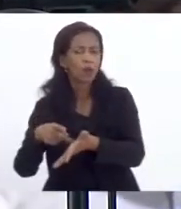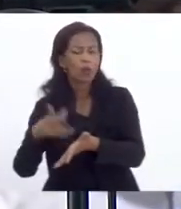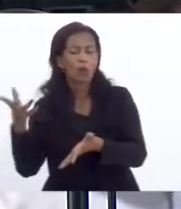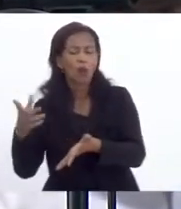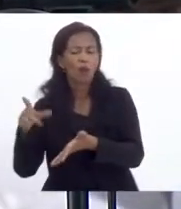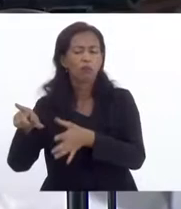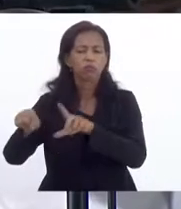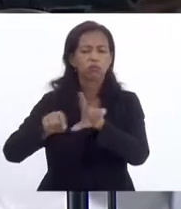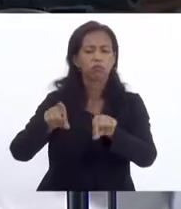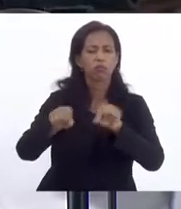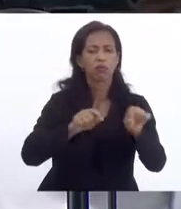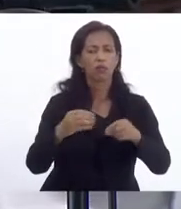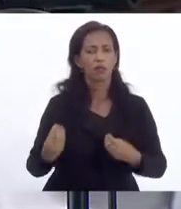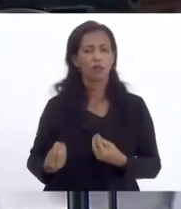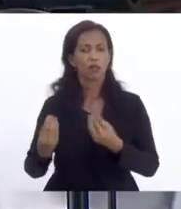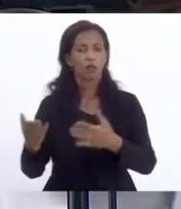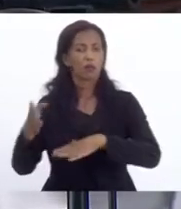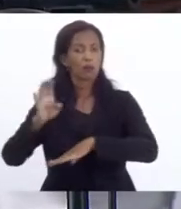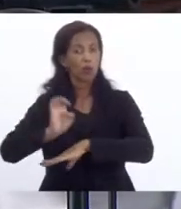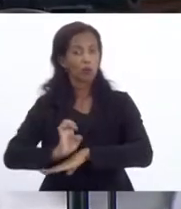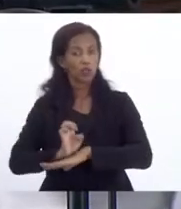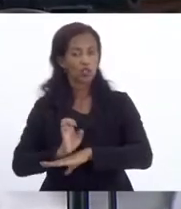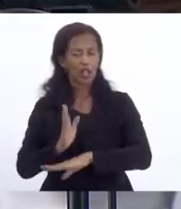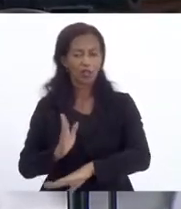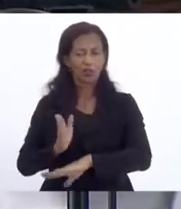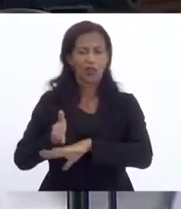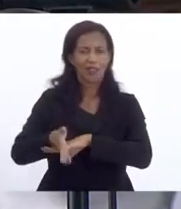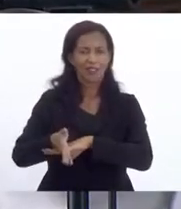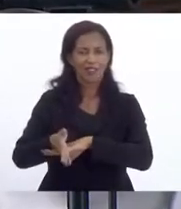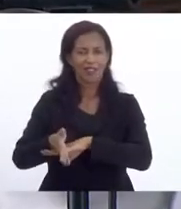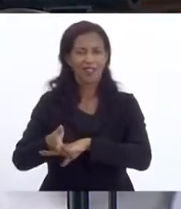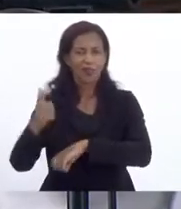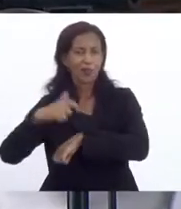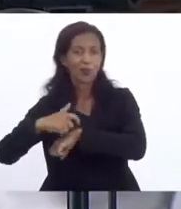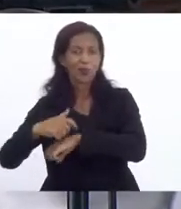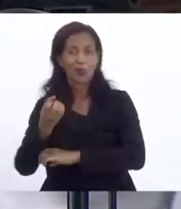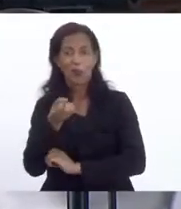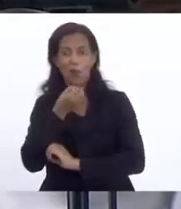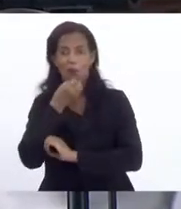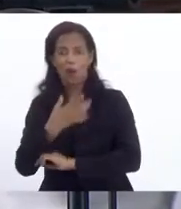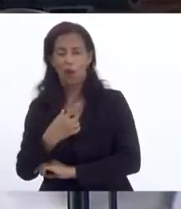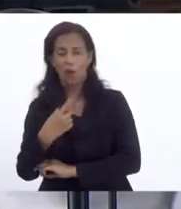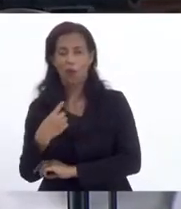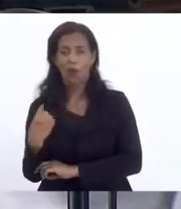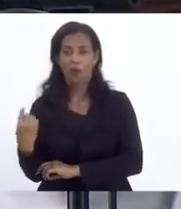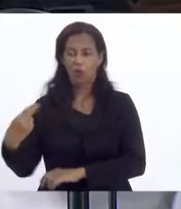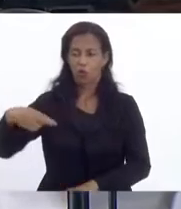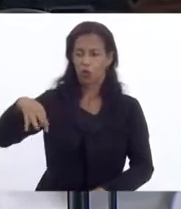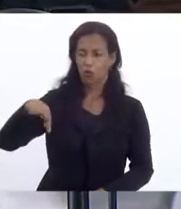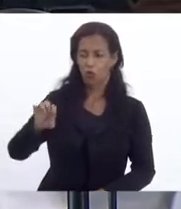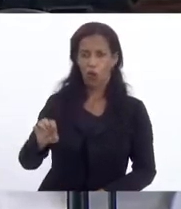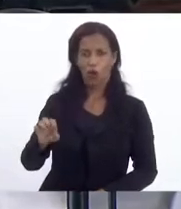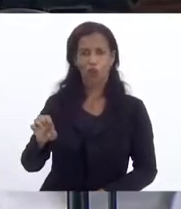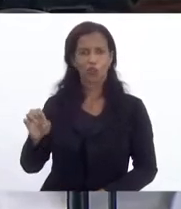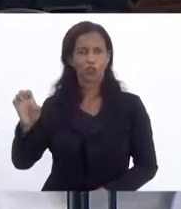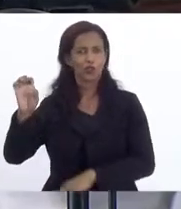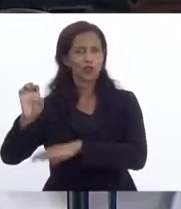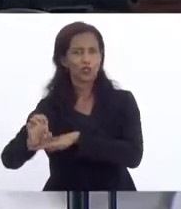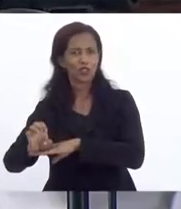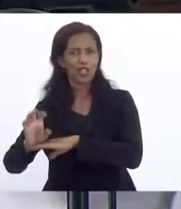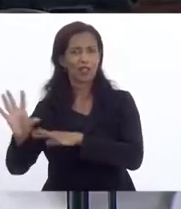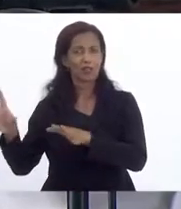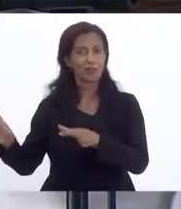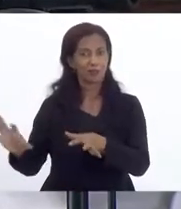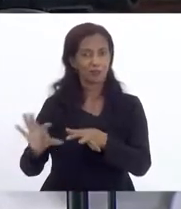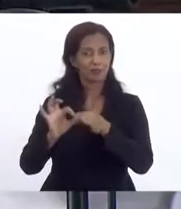starts que vão levar o Estado do Rio de Janeiro a entrar no círculo virtuoso e o norte do Estado está também na liderança disso.